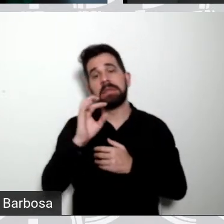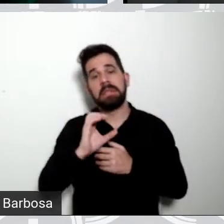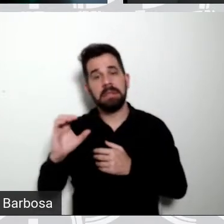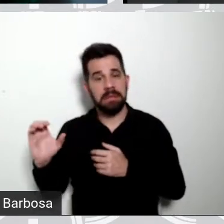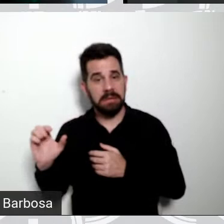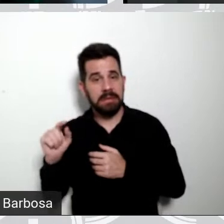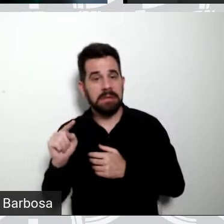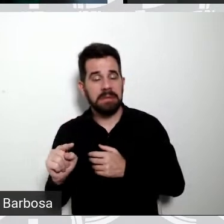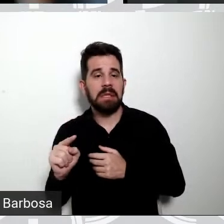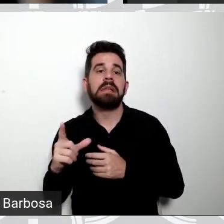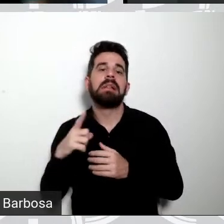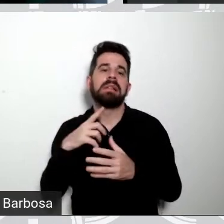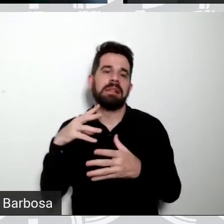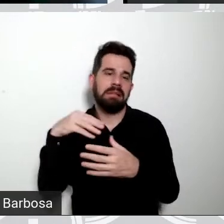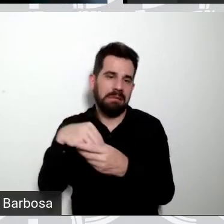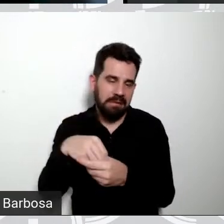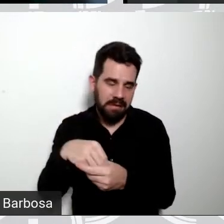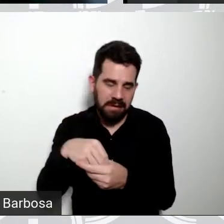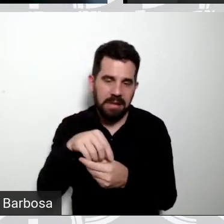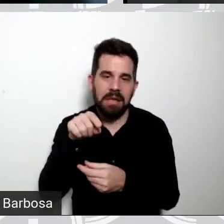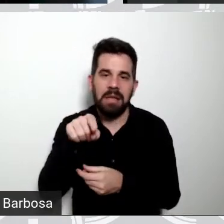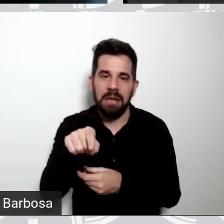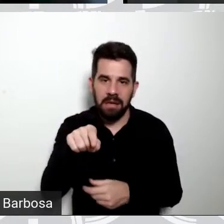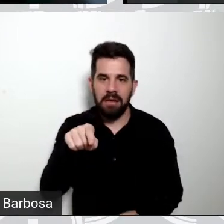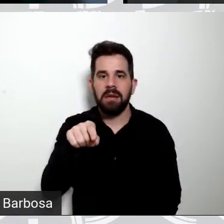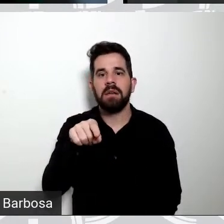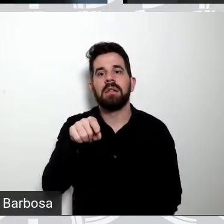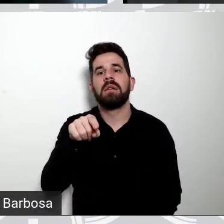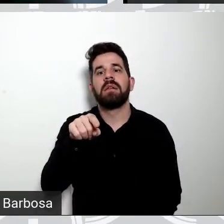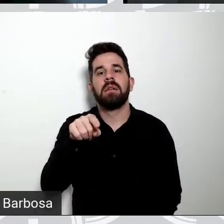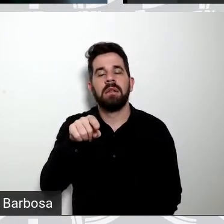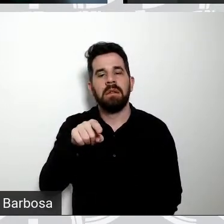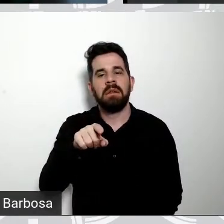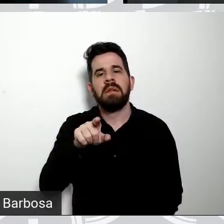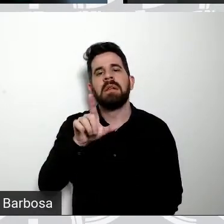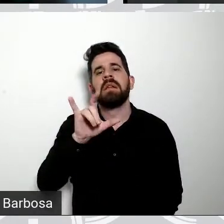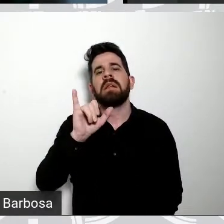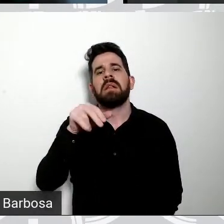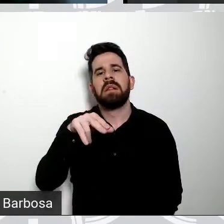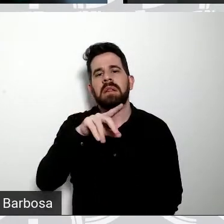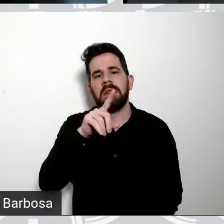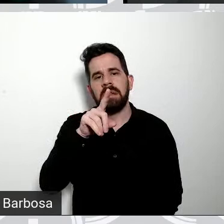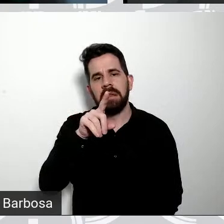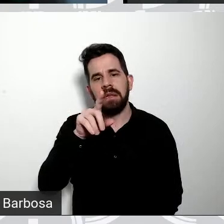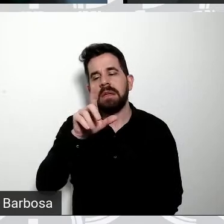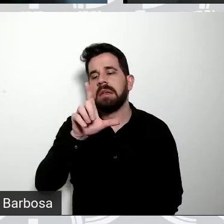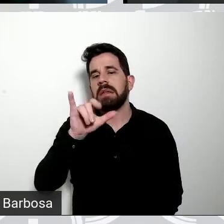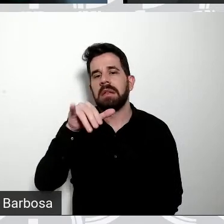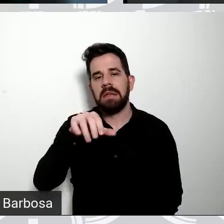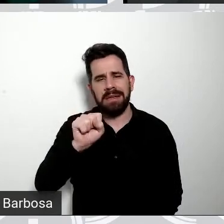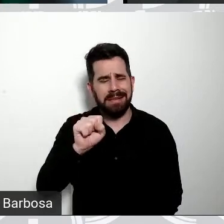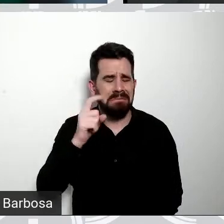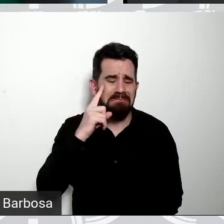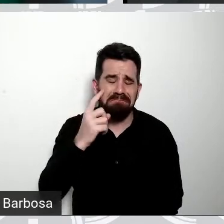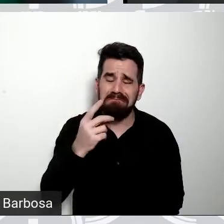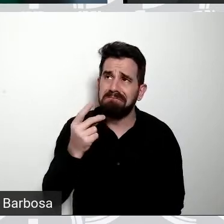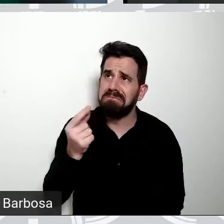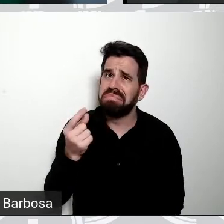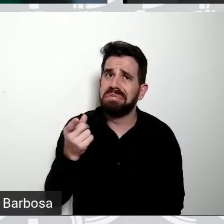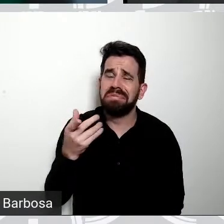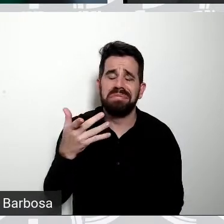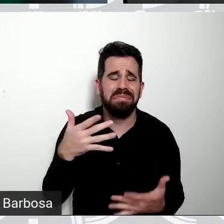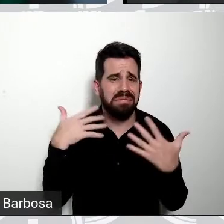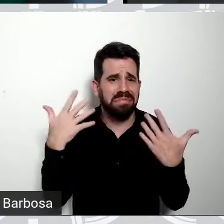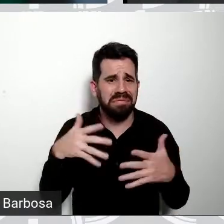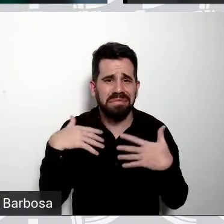né? O Osman Lins, traduzido. Gente, é tanta coisa,